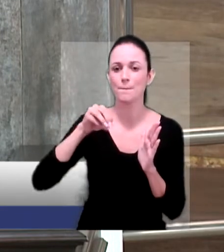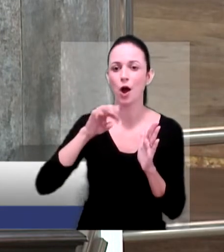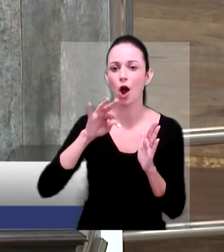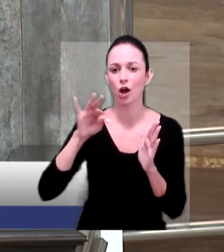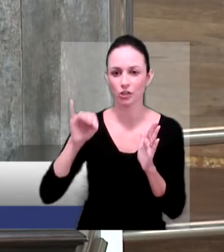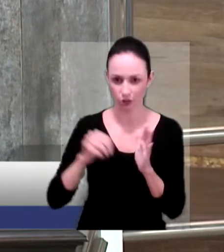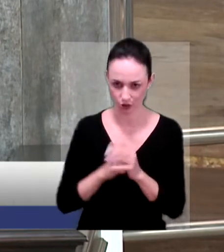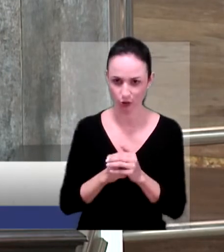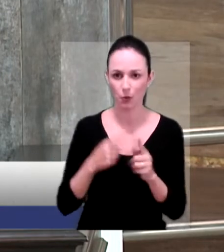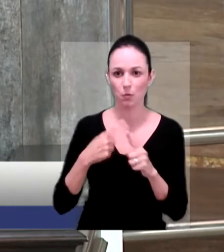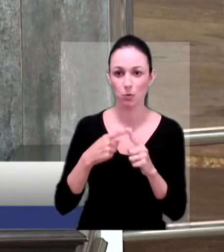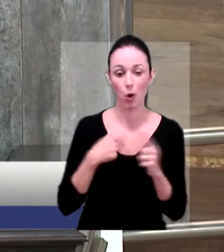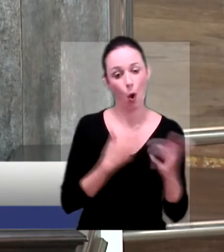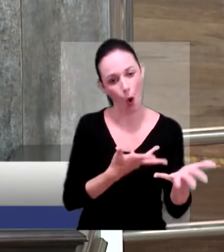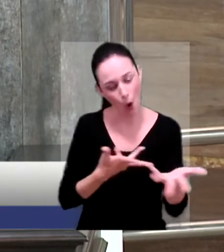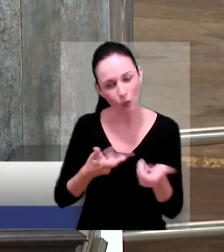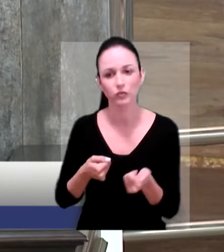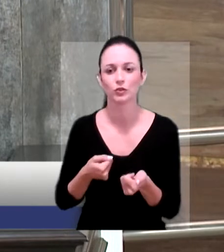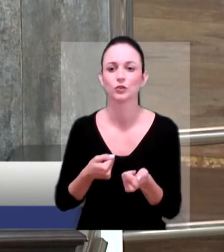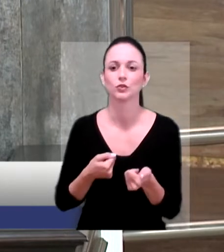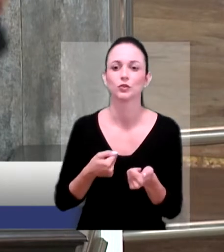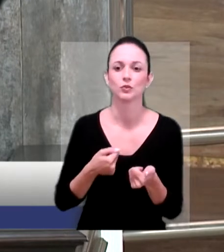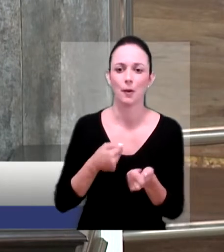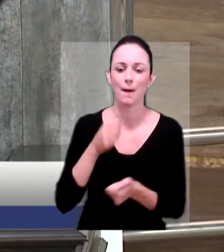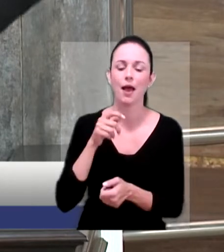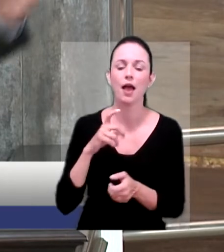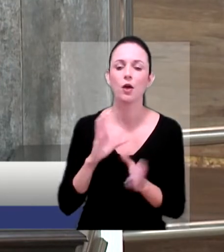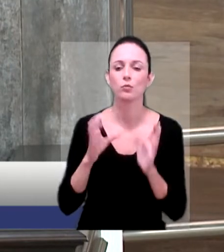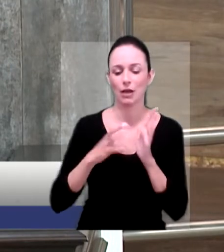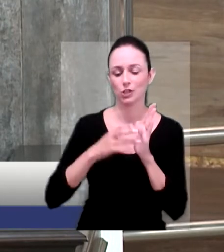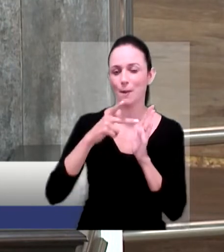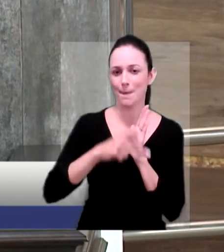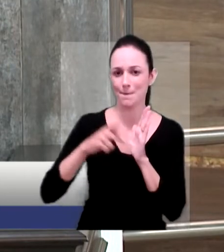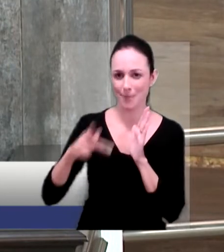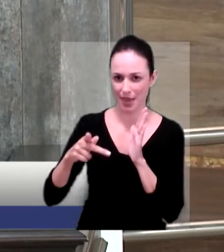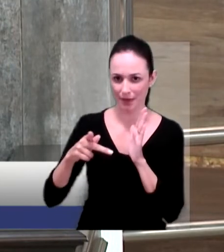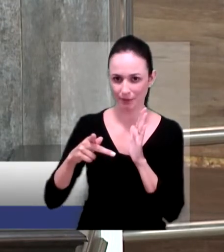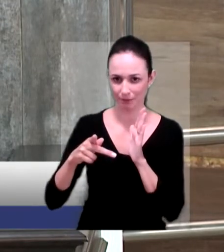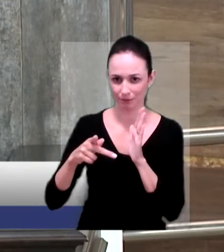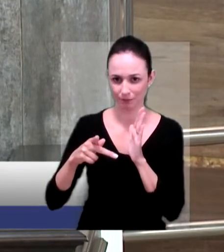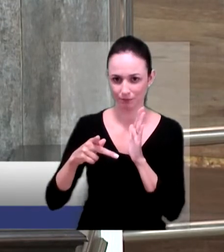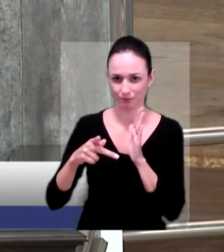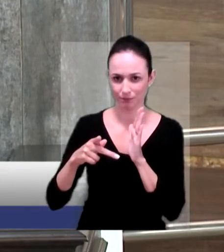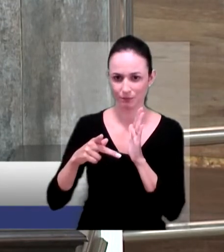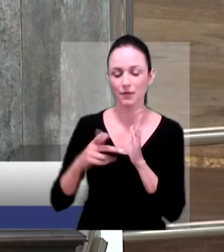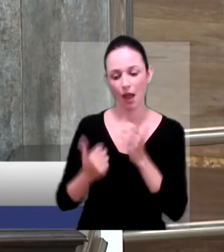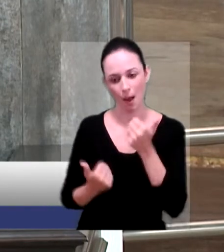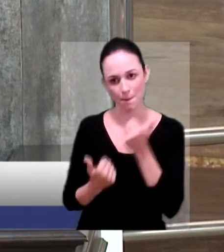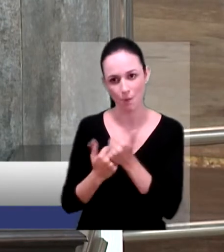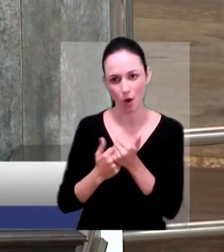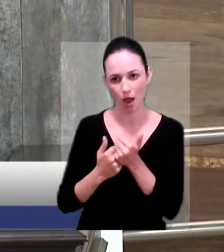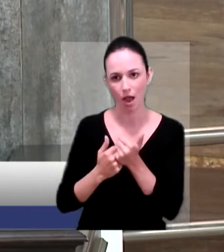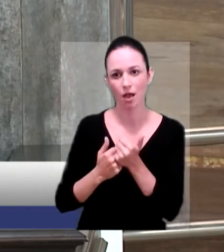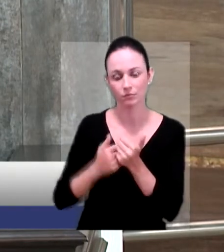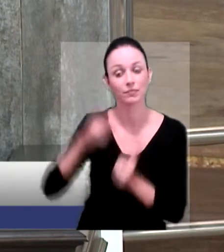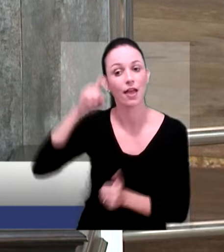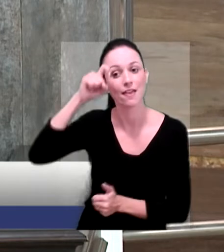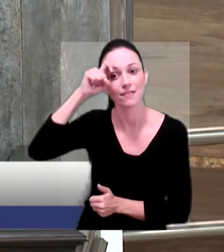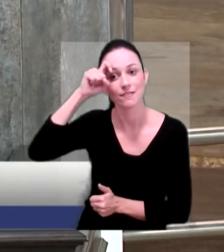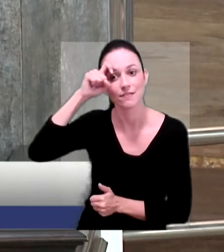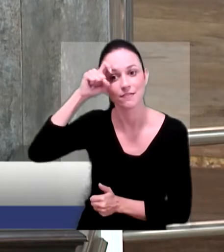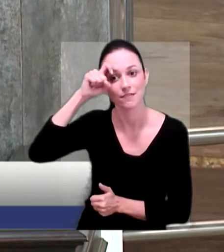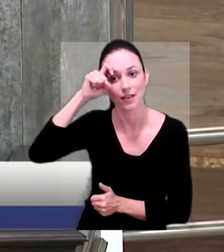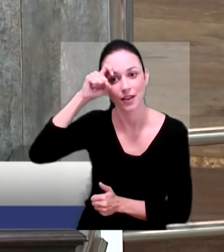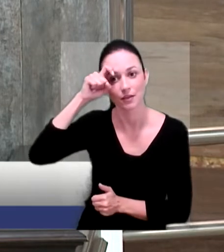fosse para o PP e apoiar ao Ivan Cassaro, que também me convidou, tanto ele, prefeito Ivan, como o